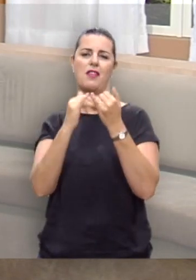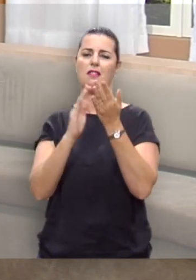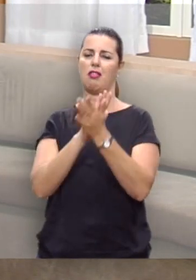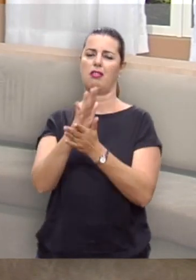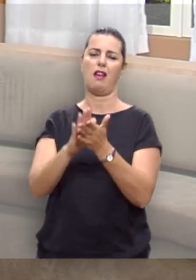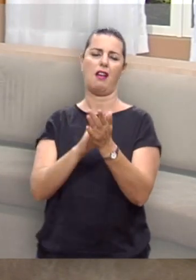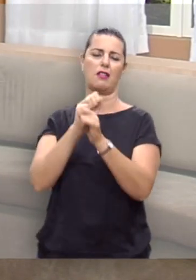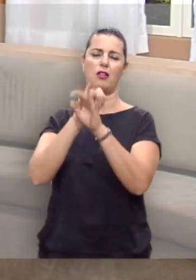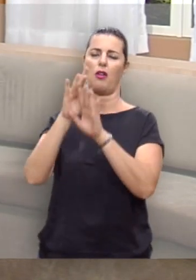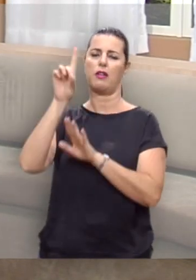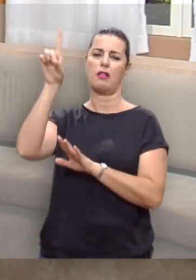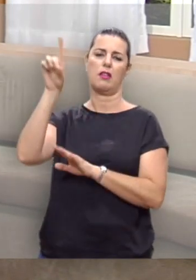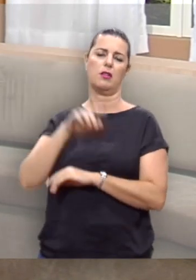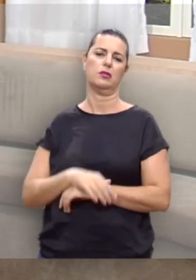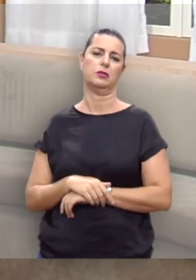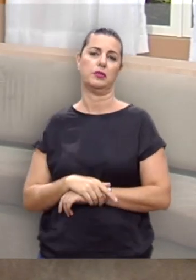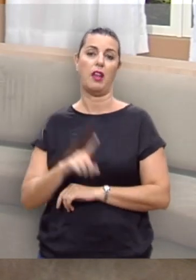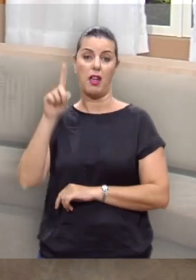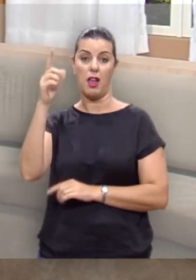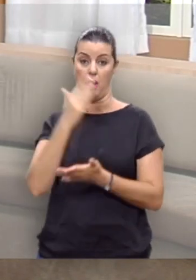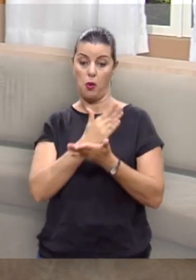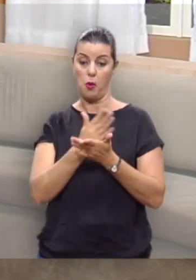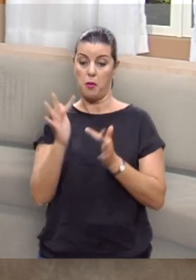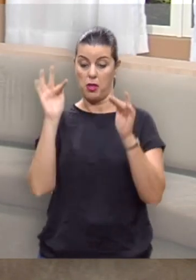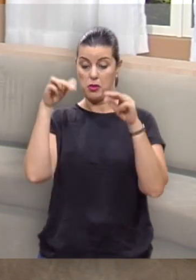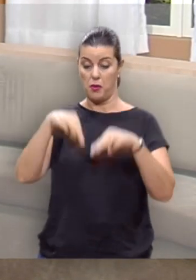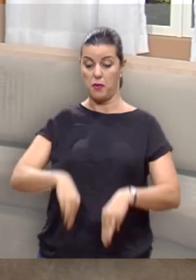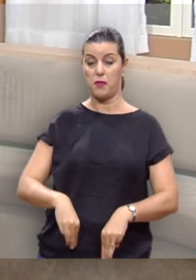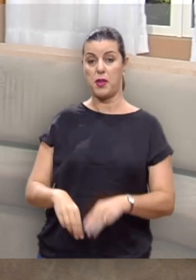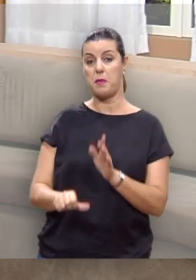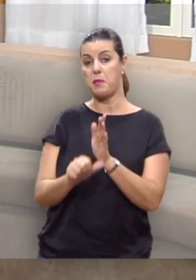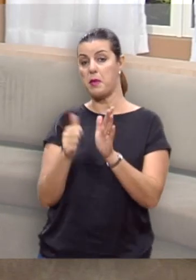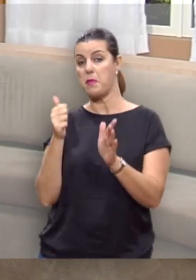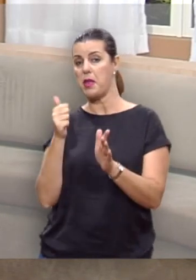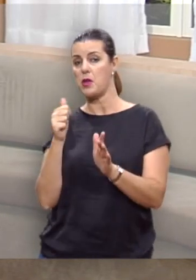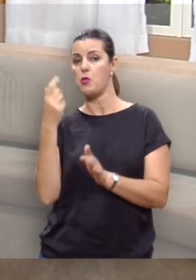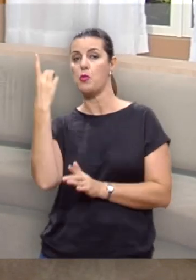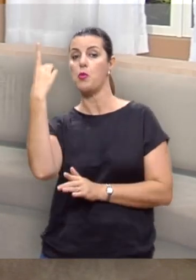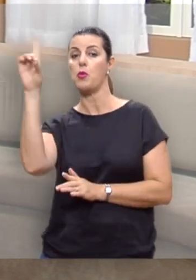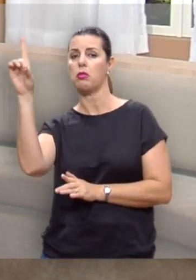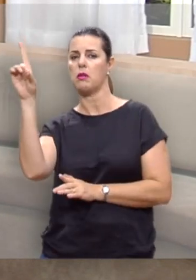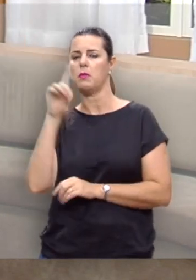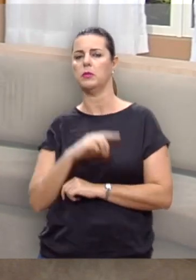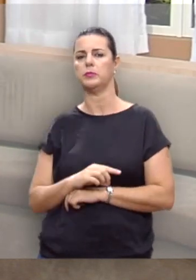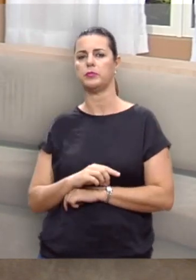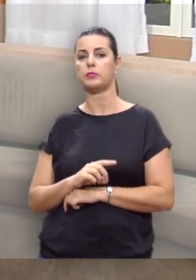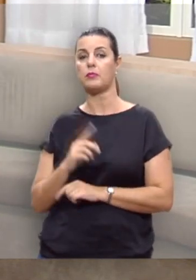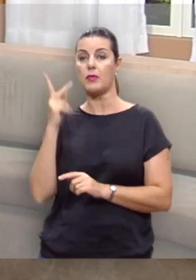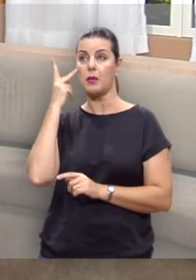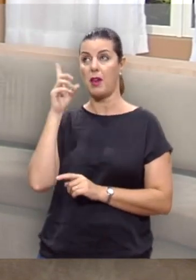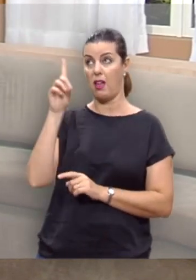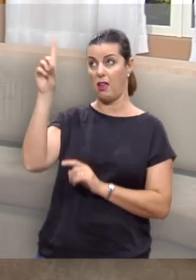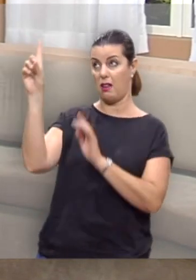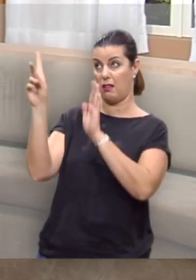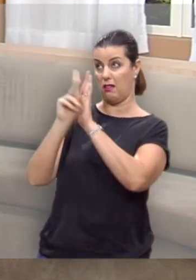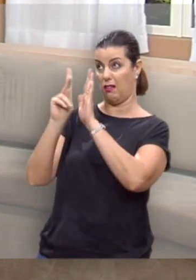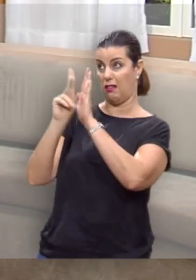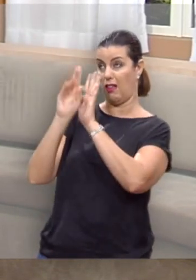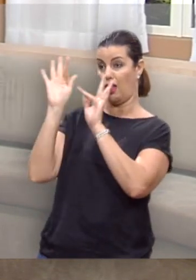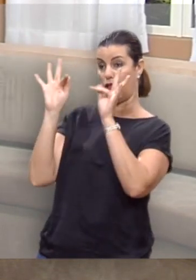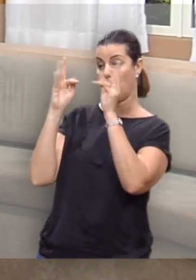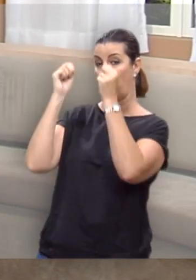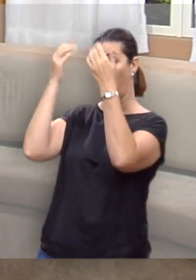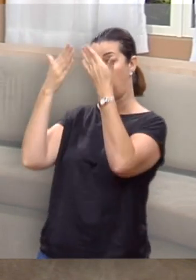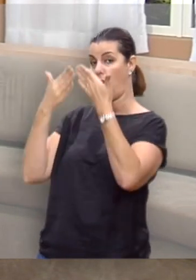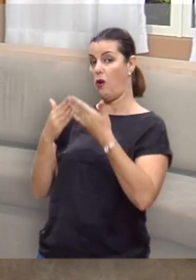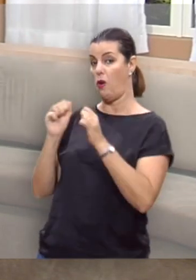com ninguém. Ele é o alfa e Ele é o ômega, Ele é o princípio e Ele é o fim, e a Ele deva ser tributada